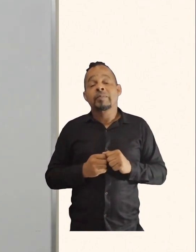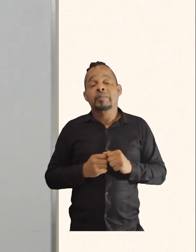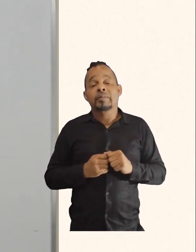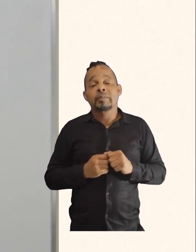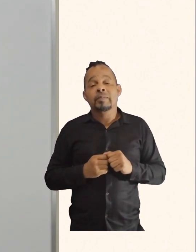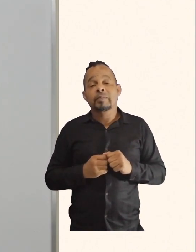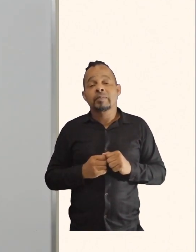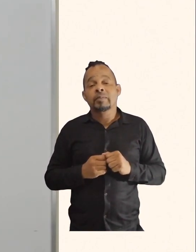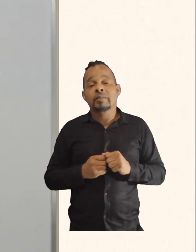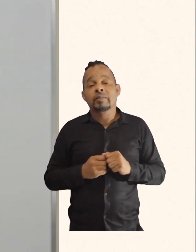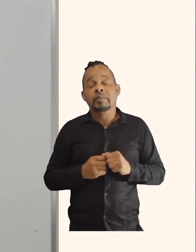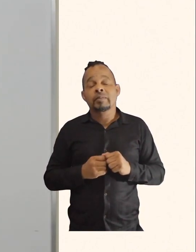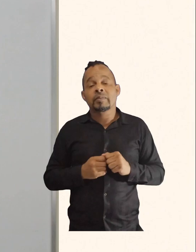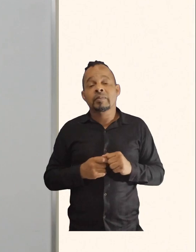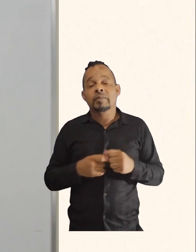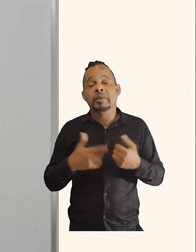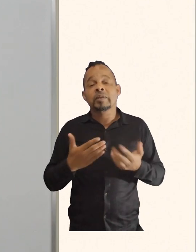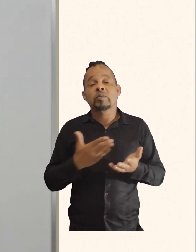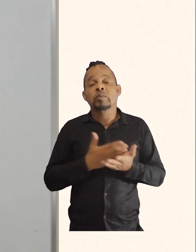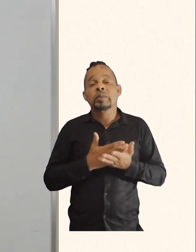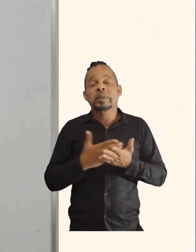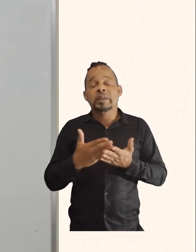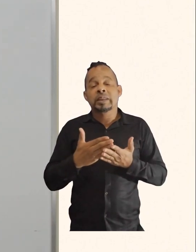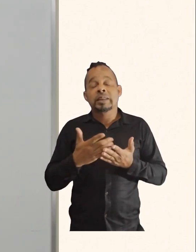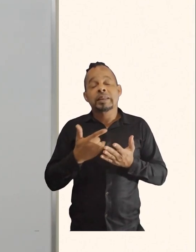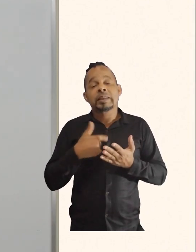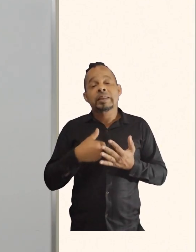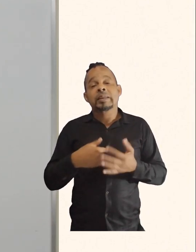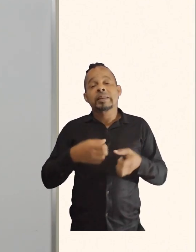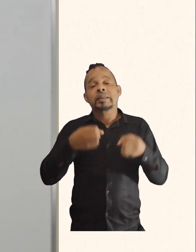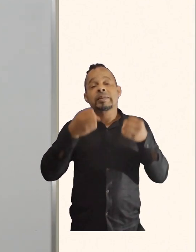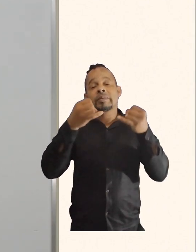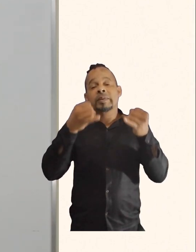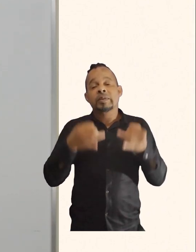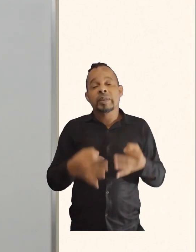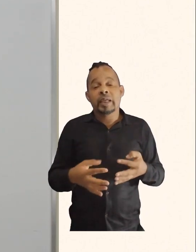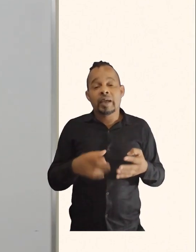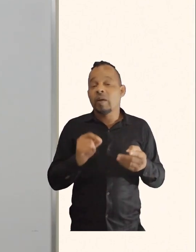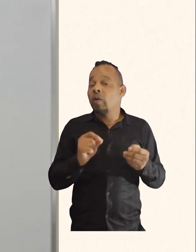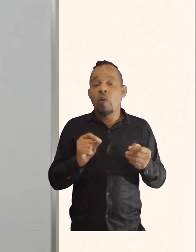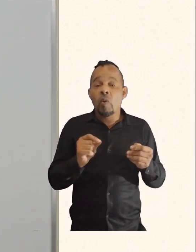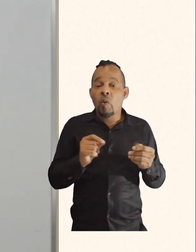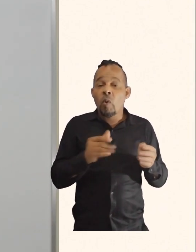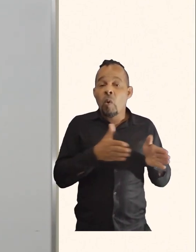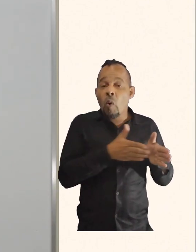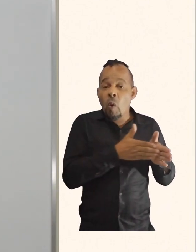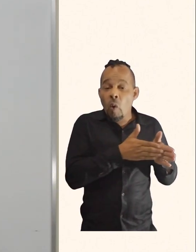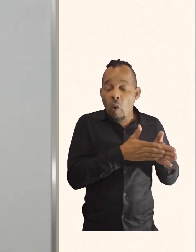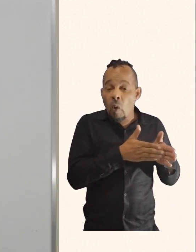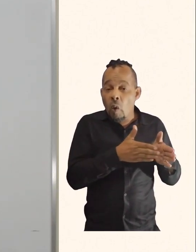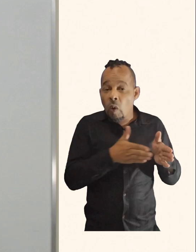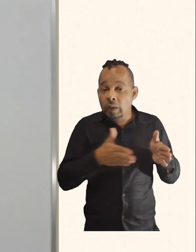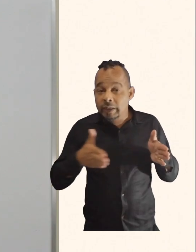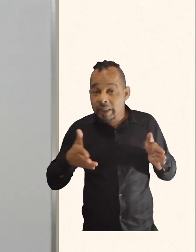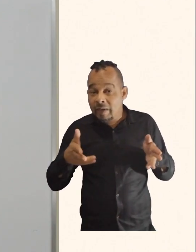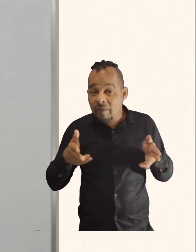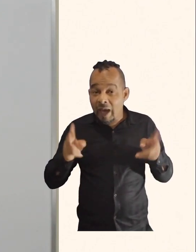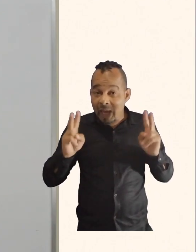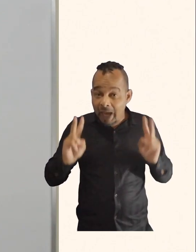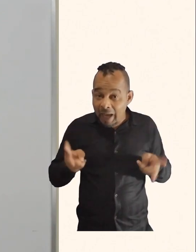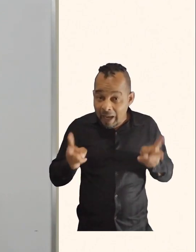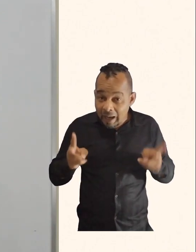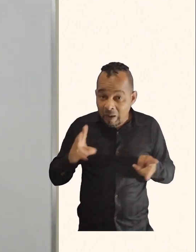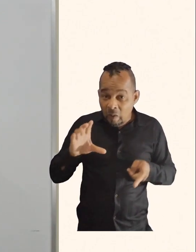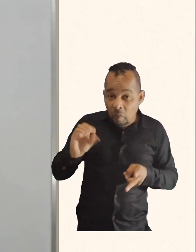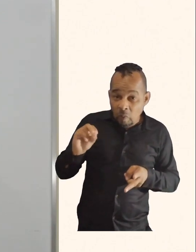Para começar, vou ressaltar que energia se conserva sempre. Daniel,